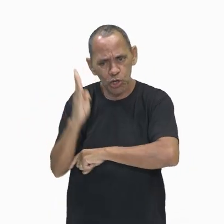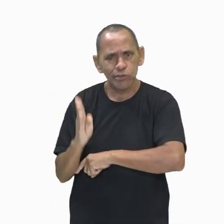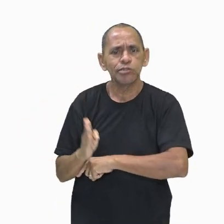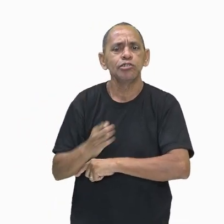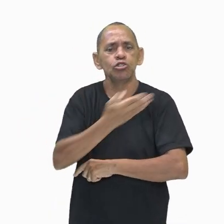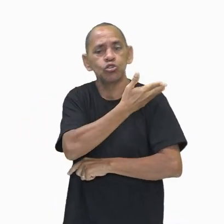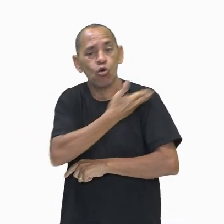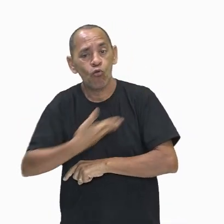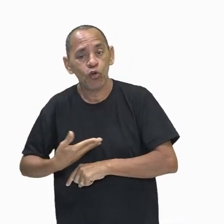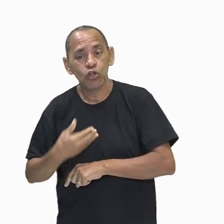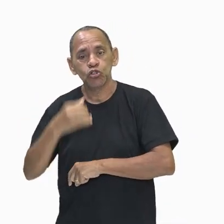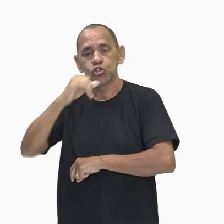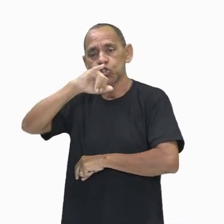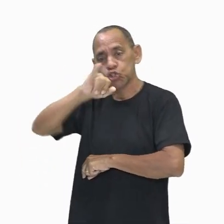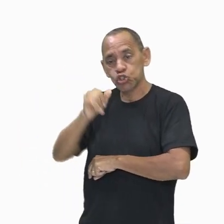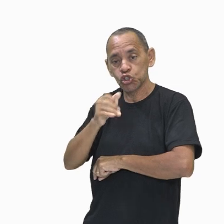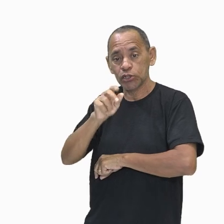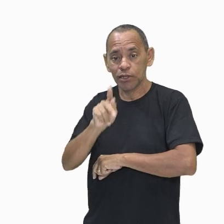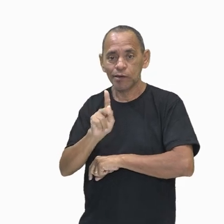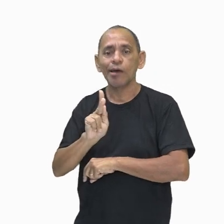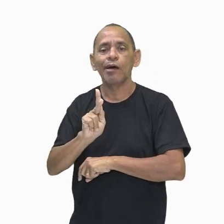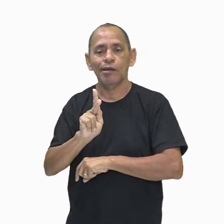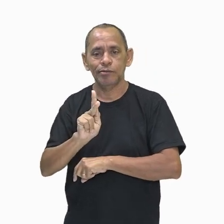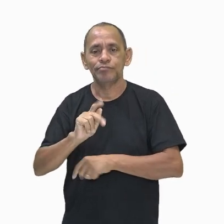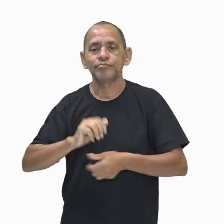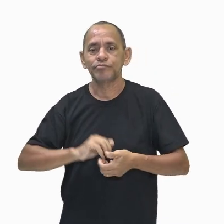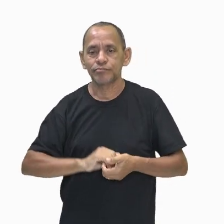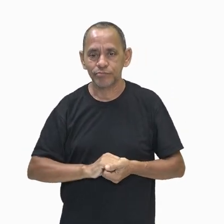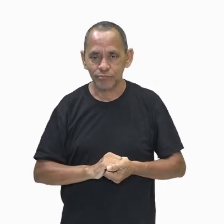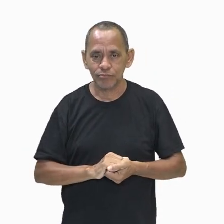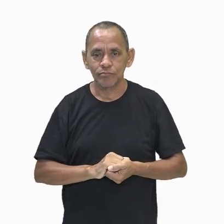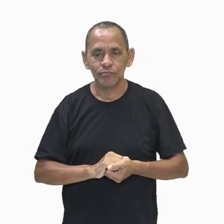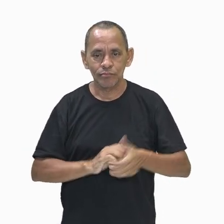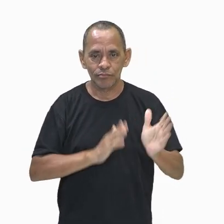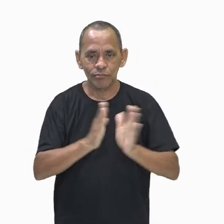de Juscelino Kubitschek, de 1902 a